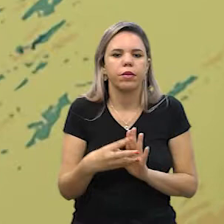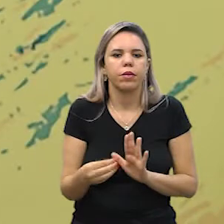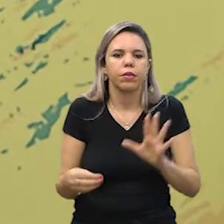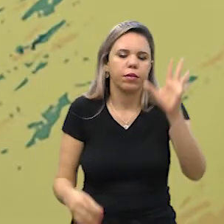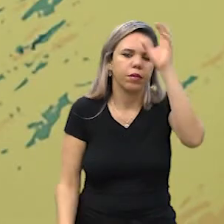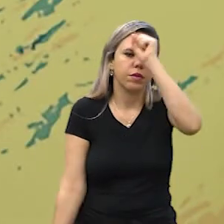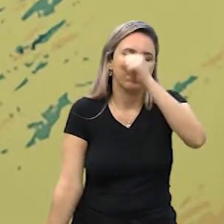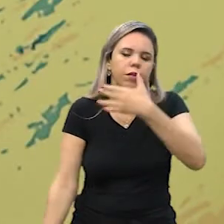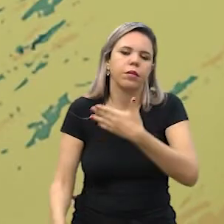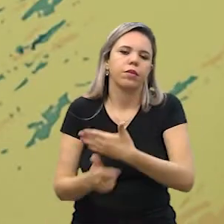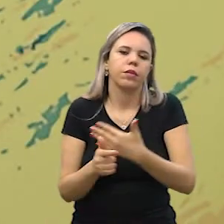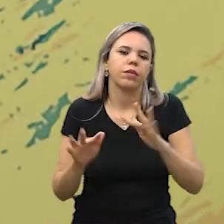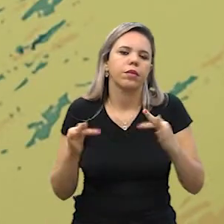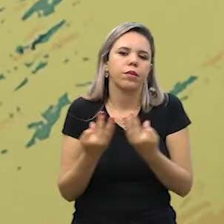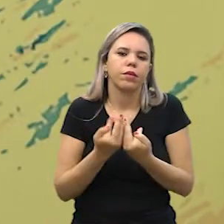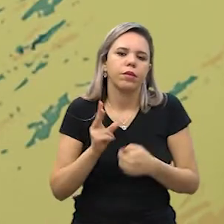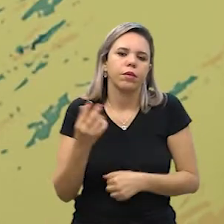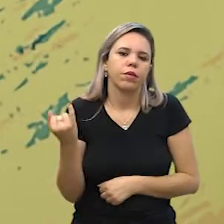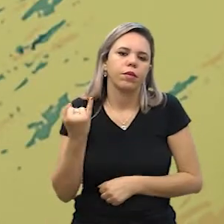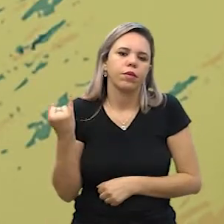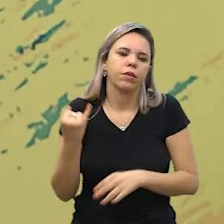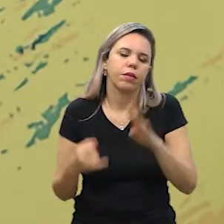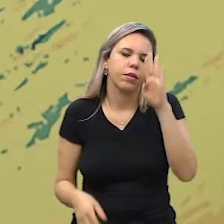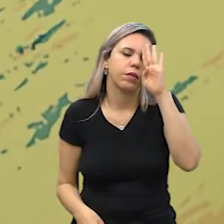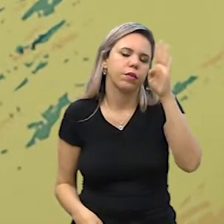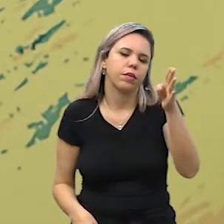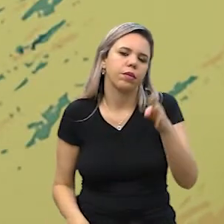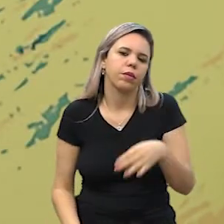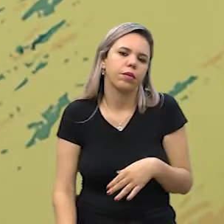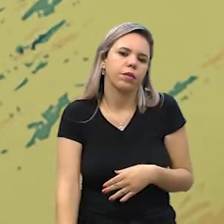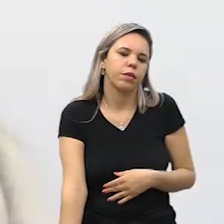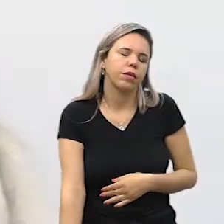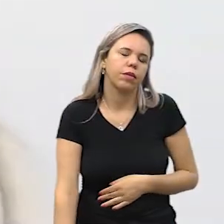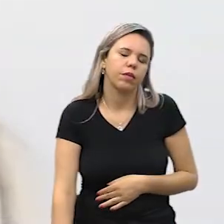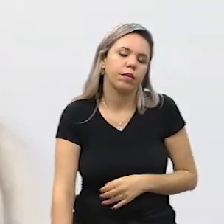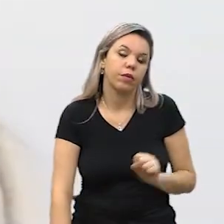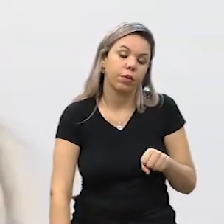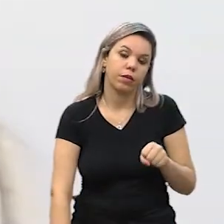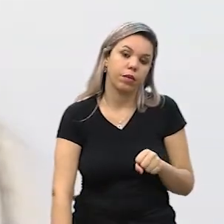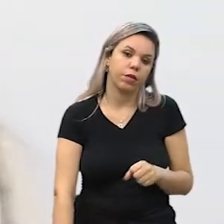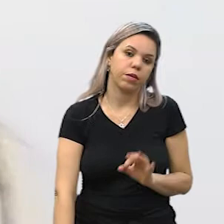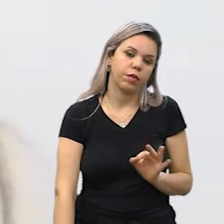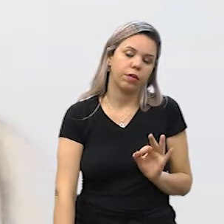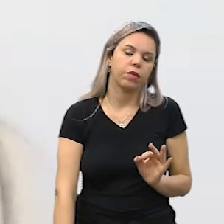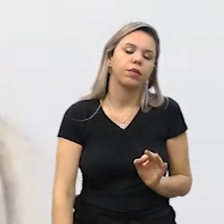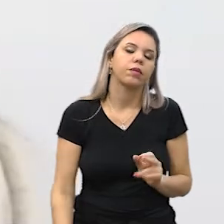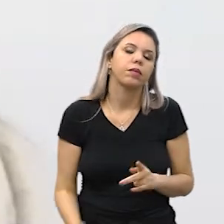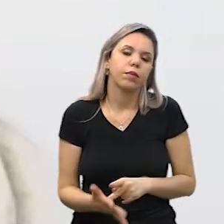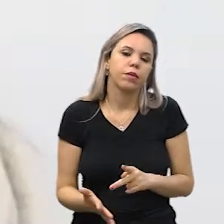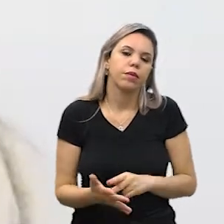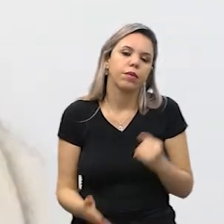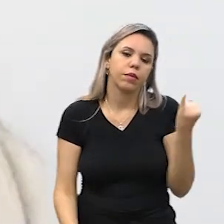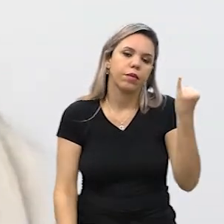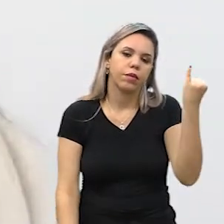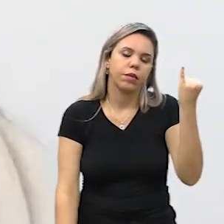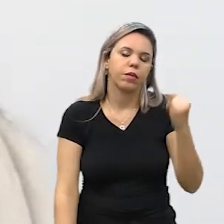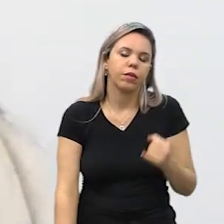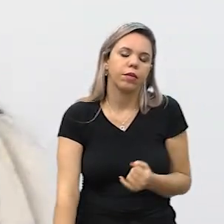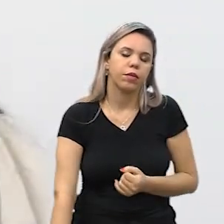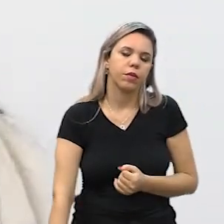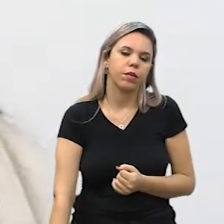O papel dos pais extremamente importante, né, Viviane? Sim, muito importante, né?